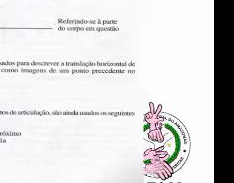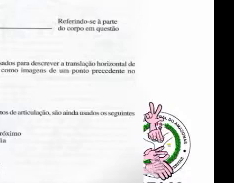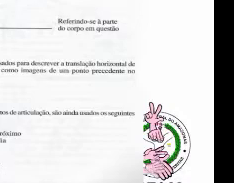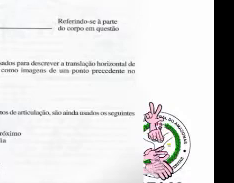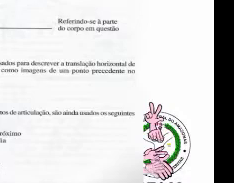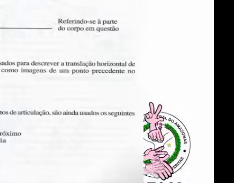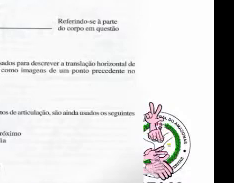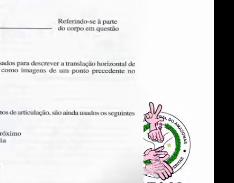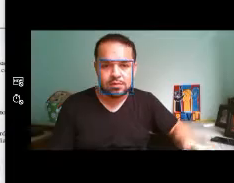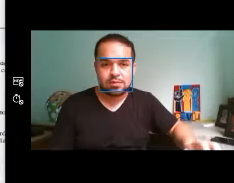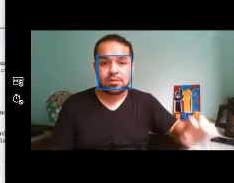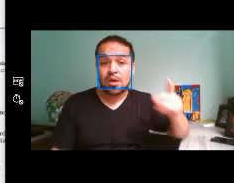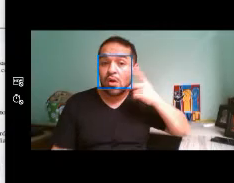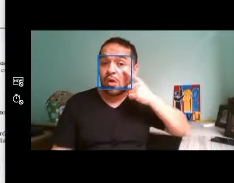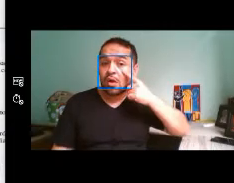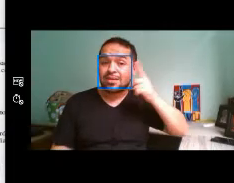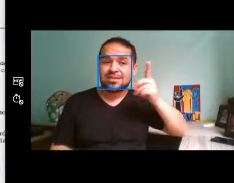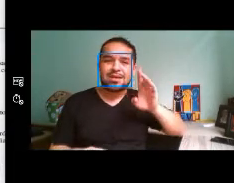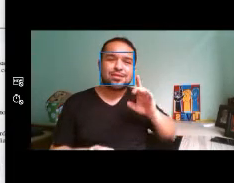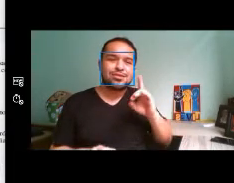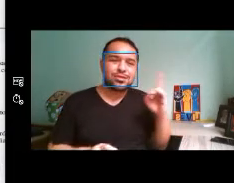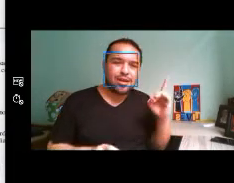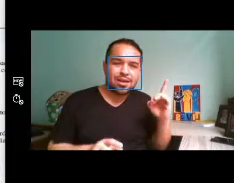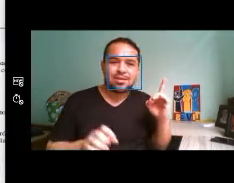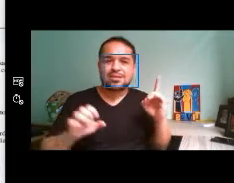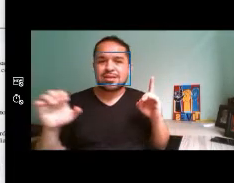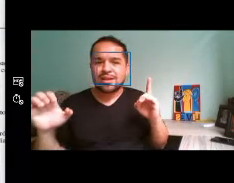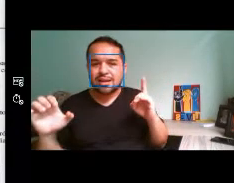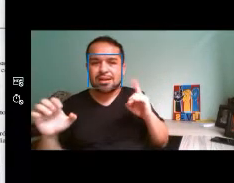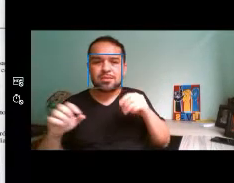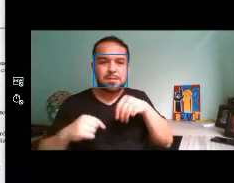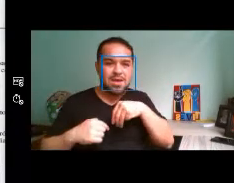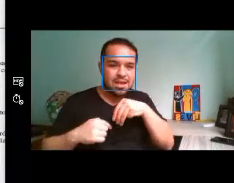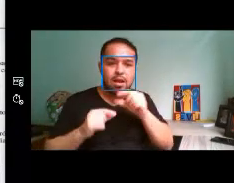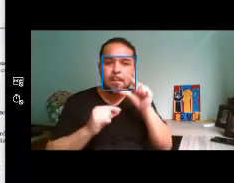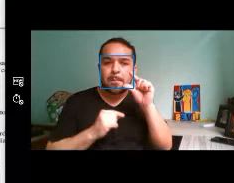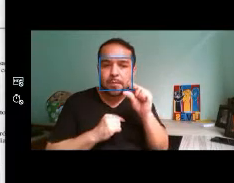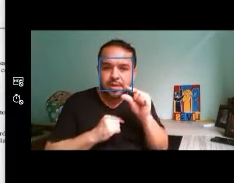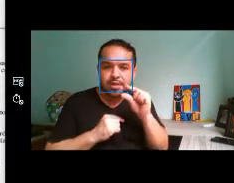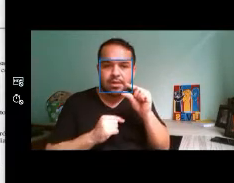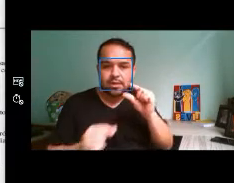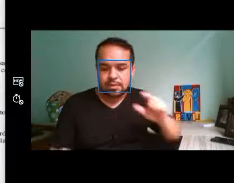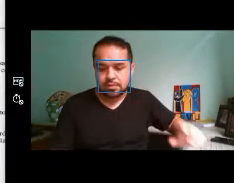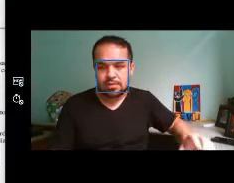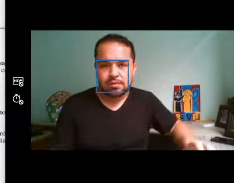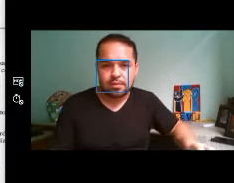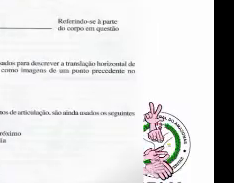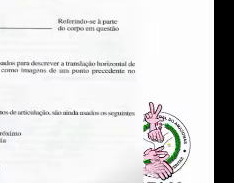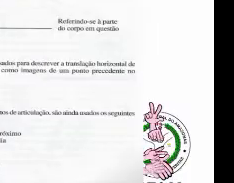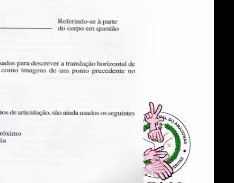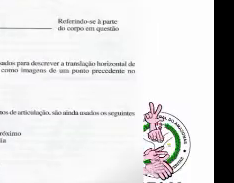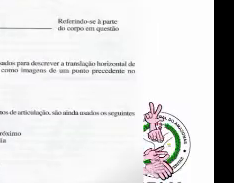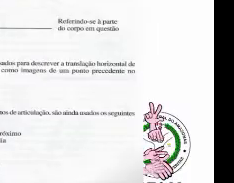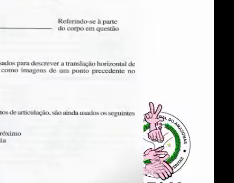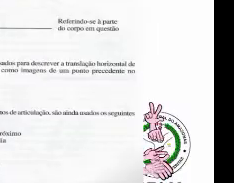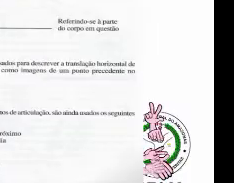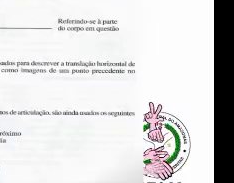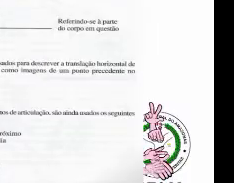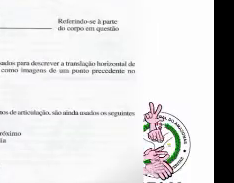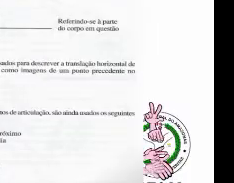meio, lado direito, esquerdo. Se é medial, é o M minúsculo.